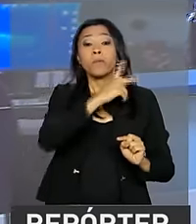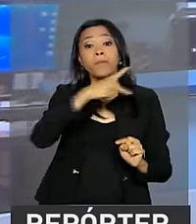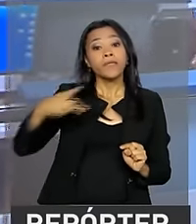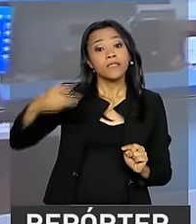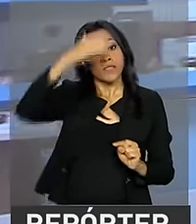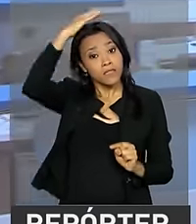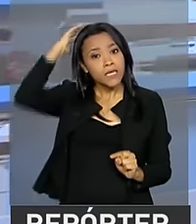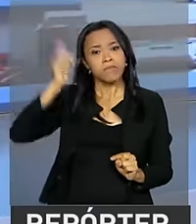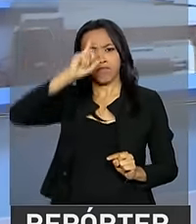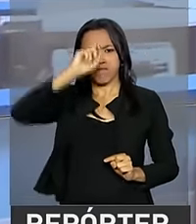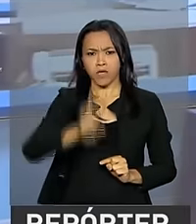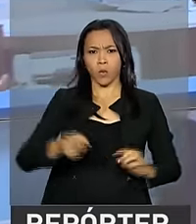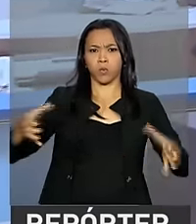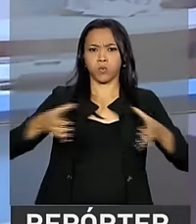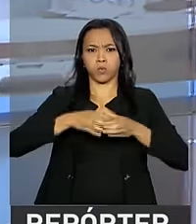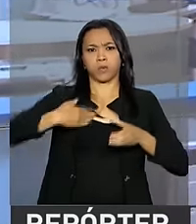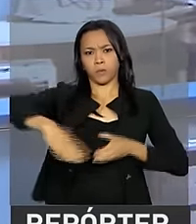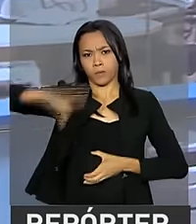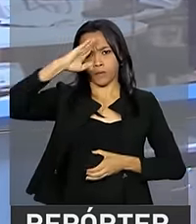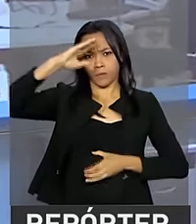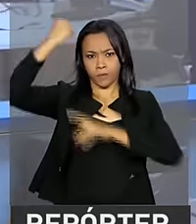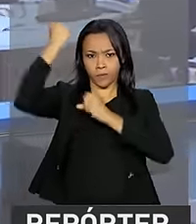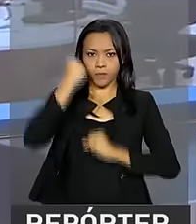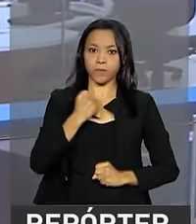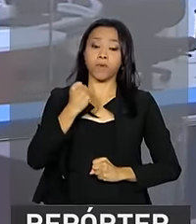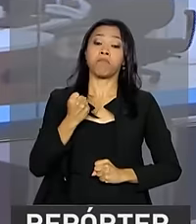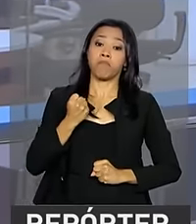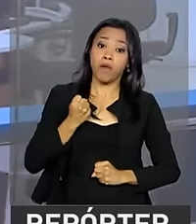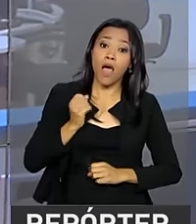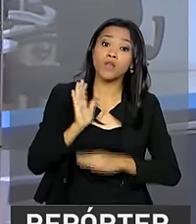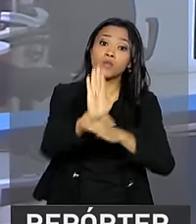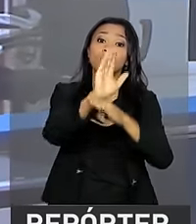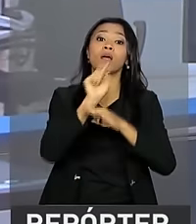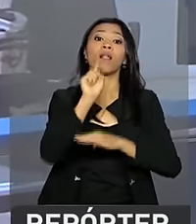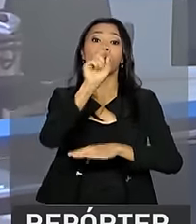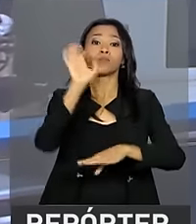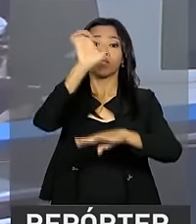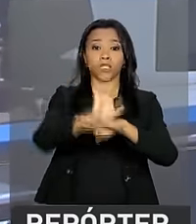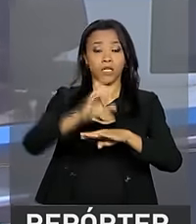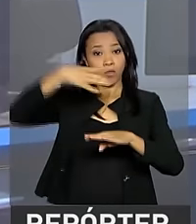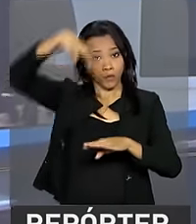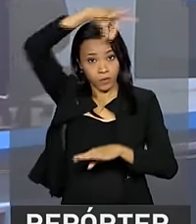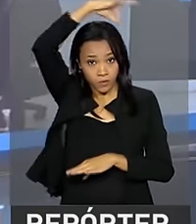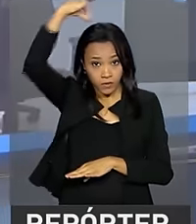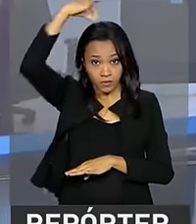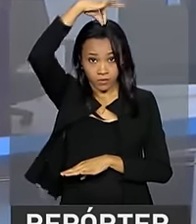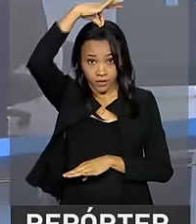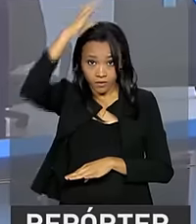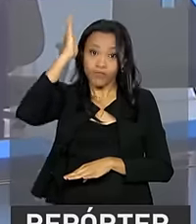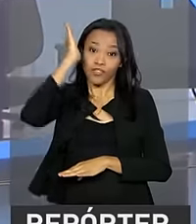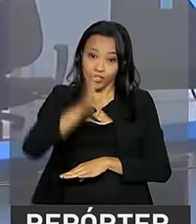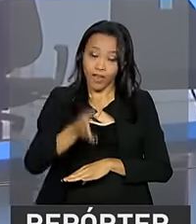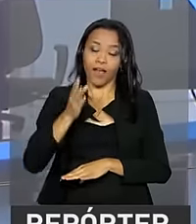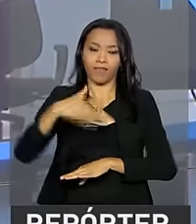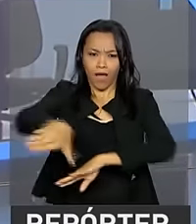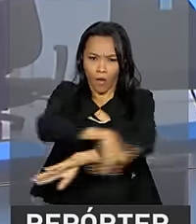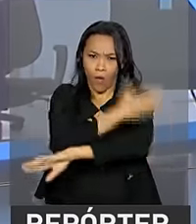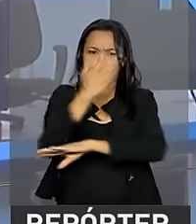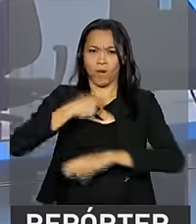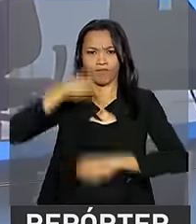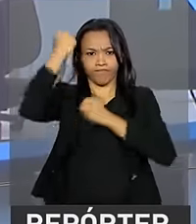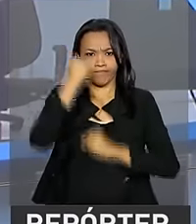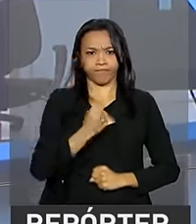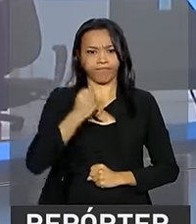atuação das Forças Armadas no Espírito Santo para ajudar no policiamento. Os militares já estão nas ruas. De acordo com